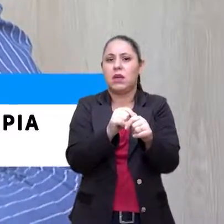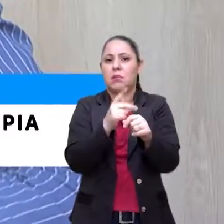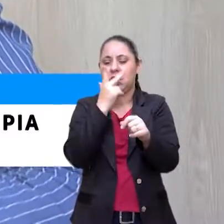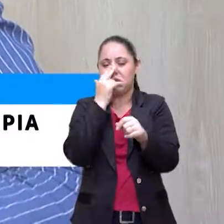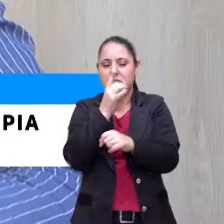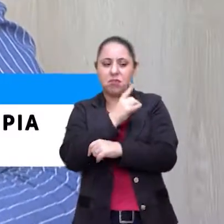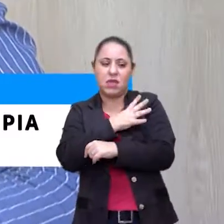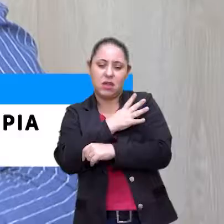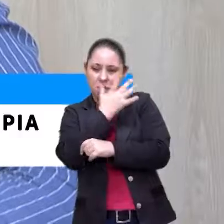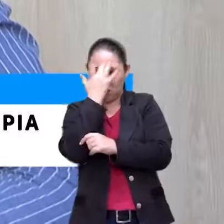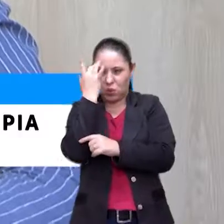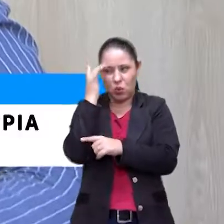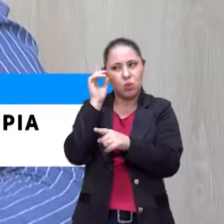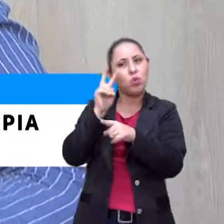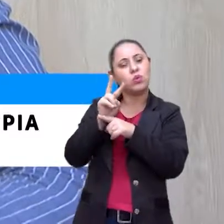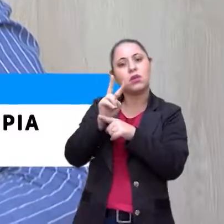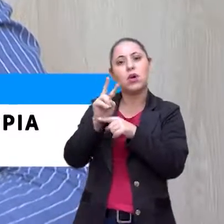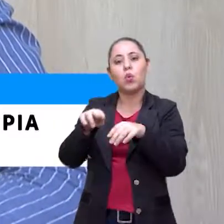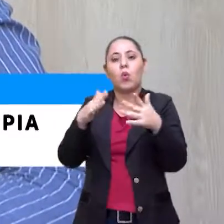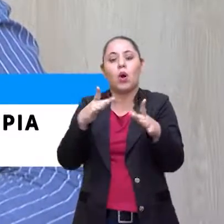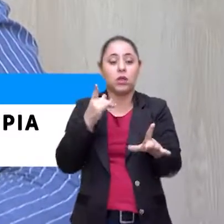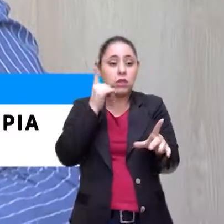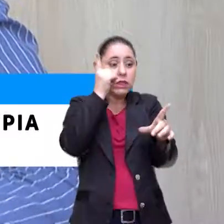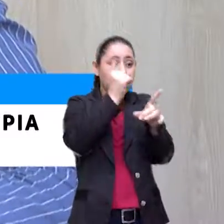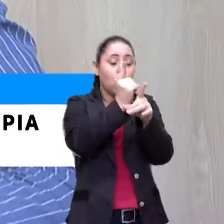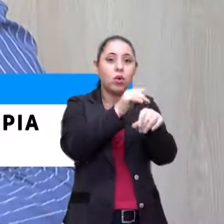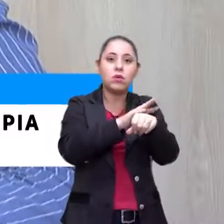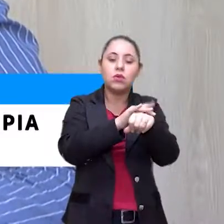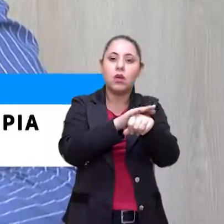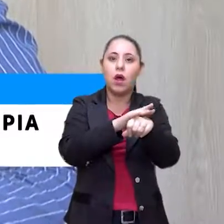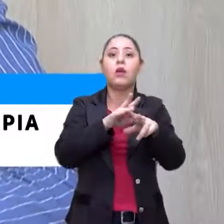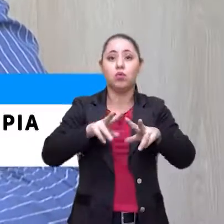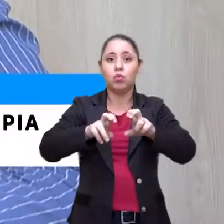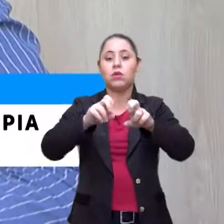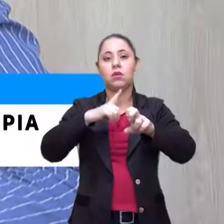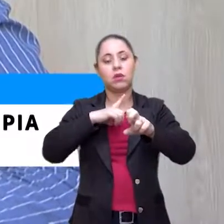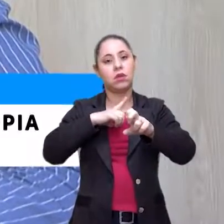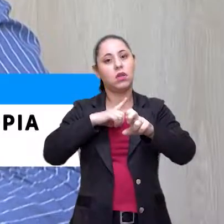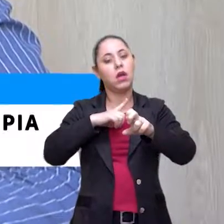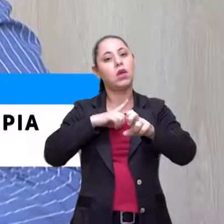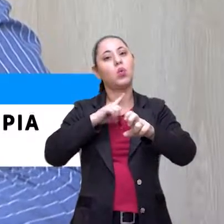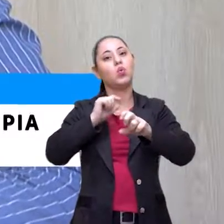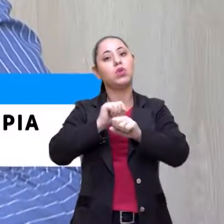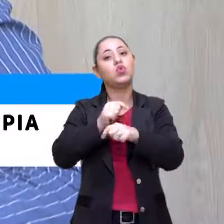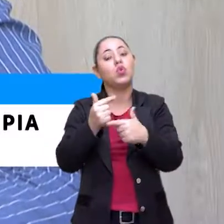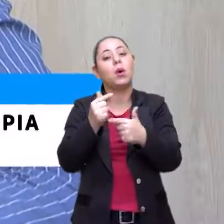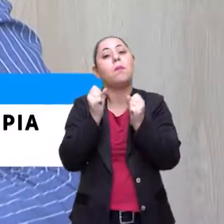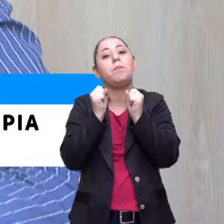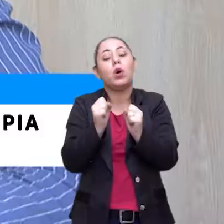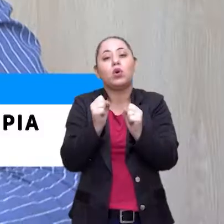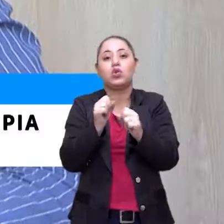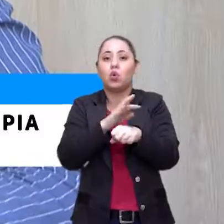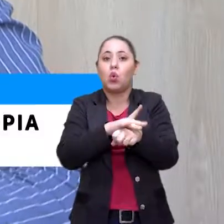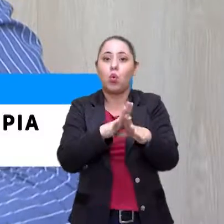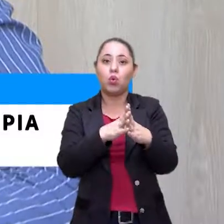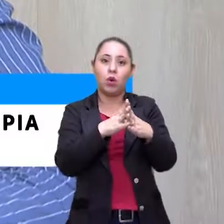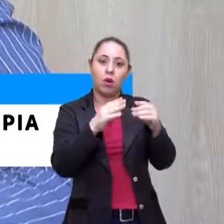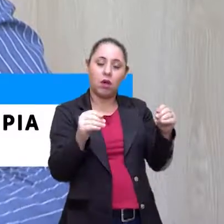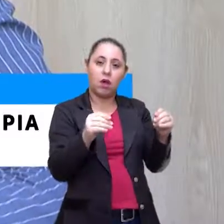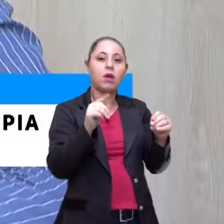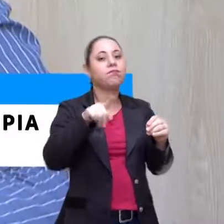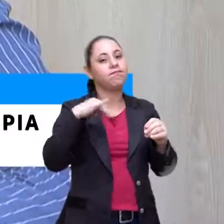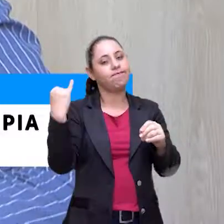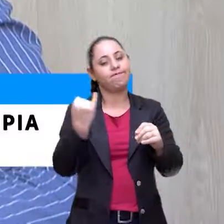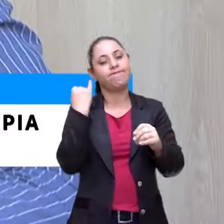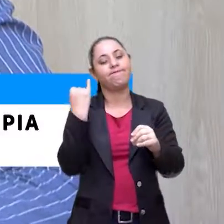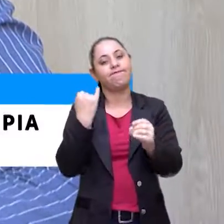pessoas não se cuidarem. Quando diagnosticado no início, é uma doença que tem uma chance de cura muito grande, então